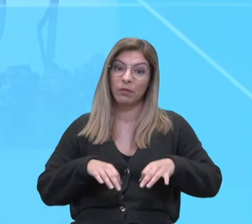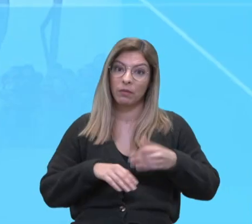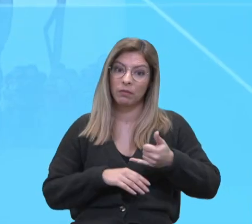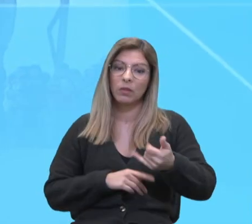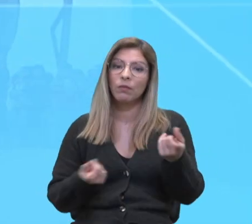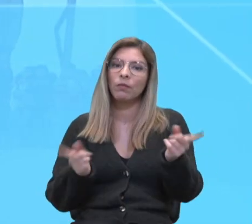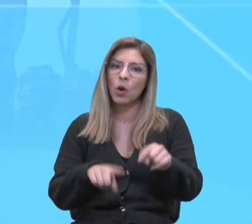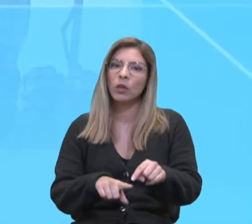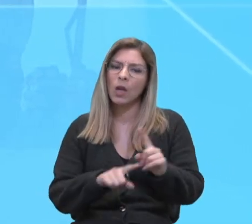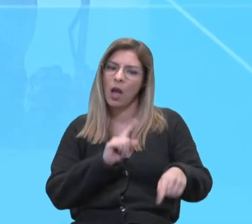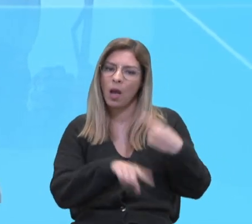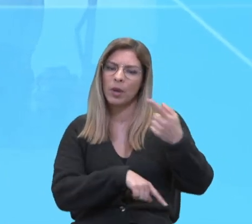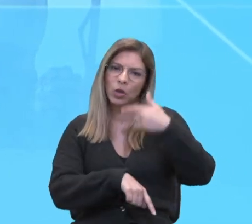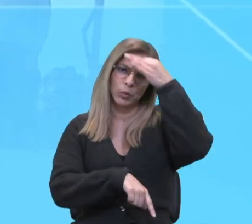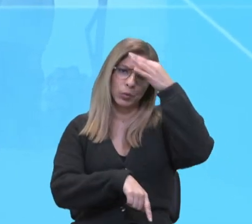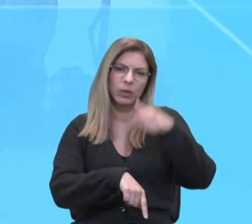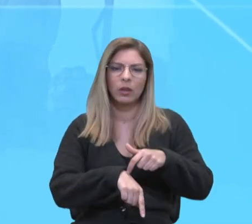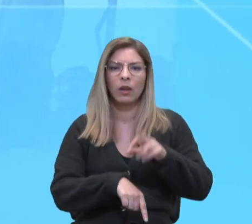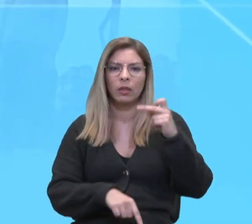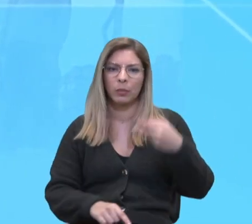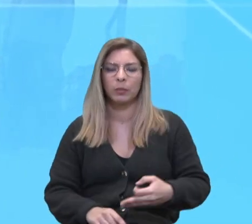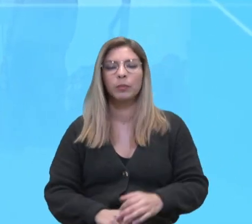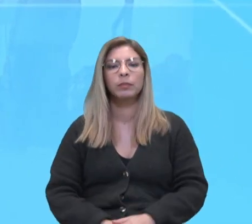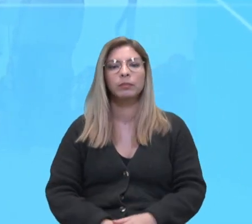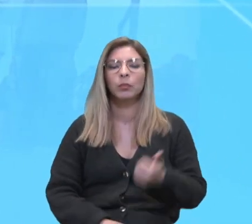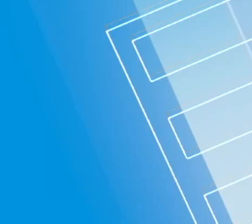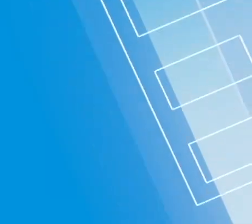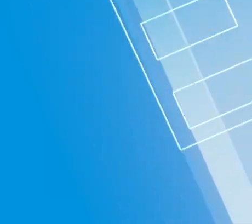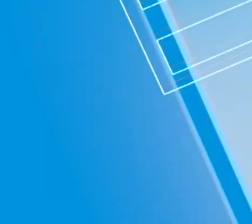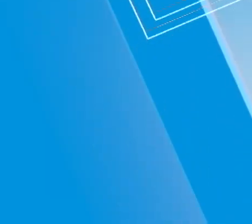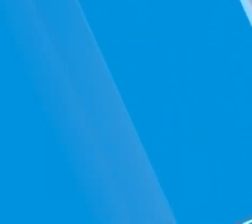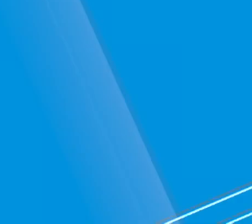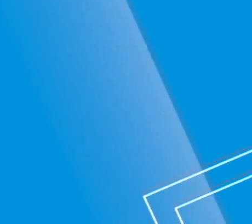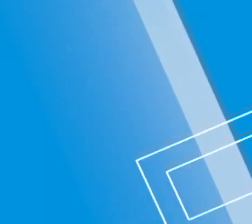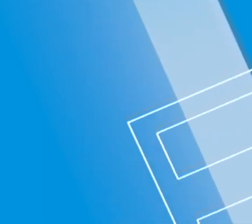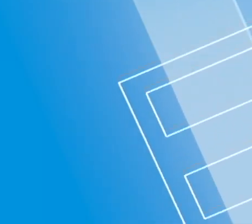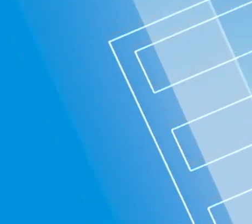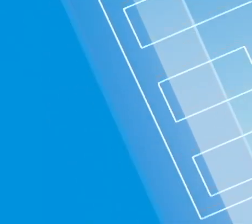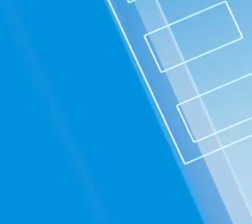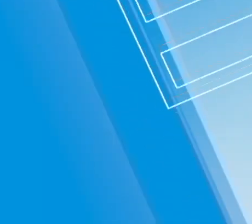volta aqui amanhã à mesma hora. Tenha uma boa tarde e até amanhã, se Deus quiser.